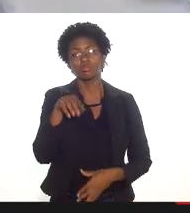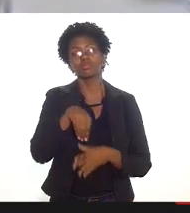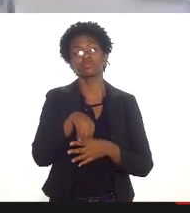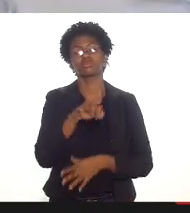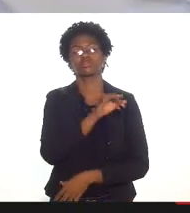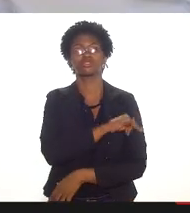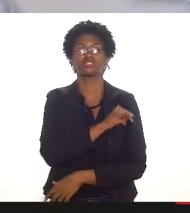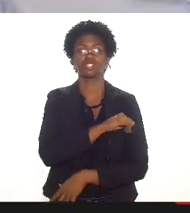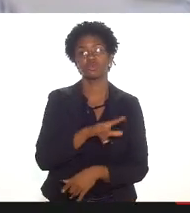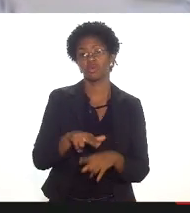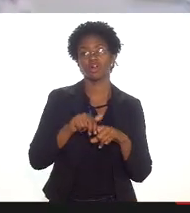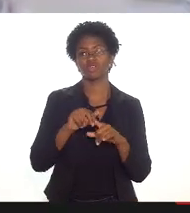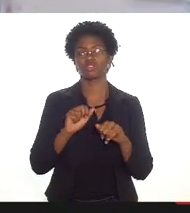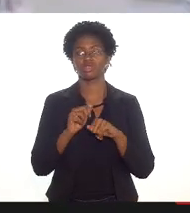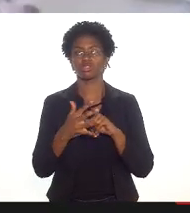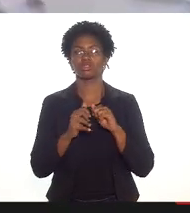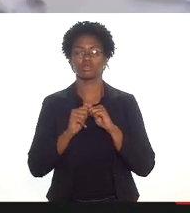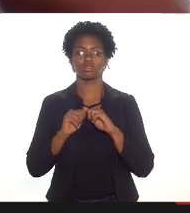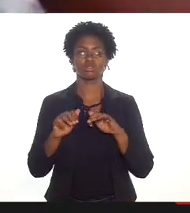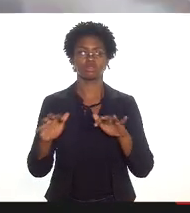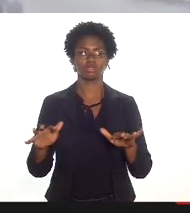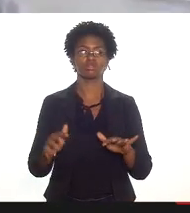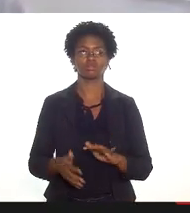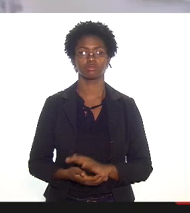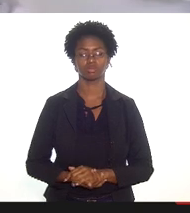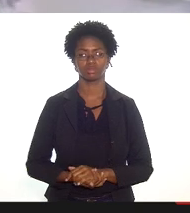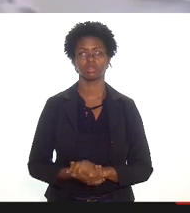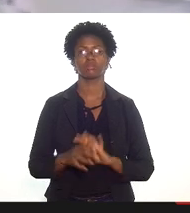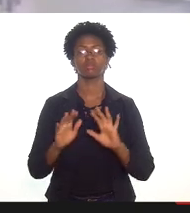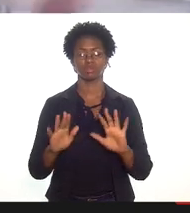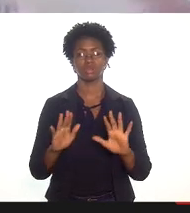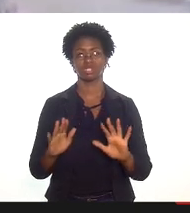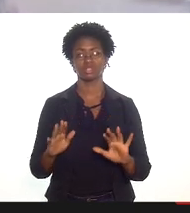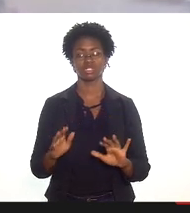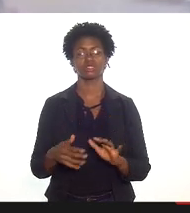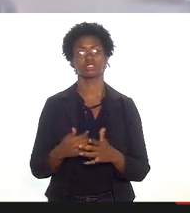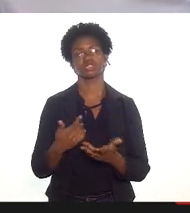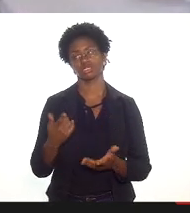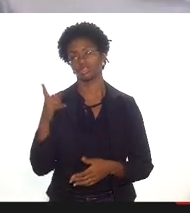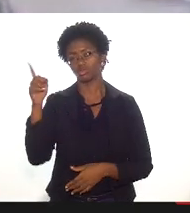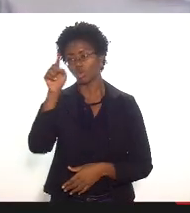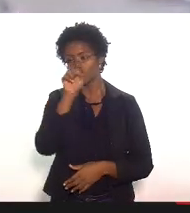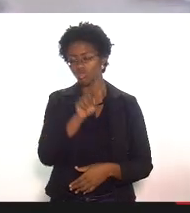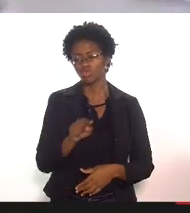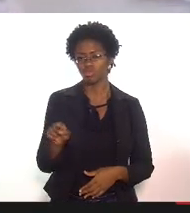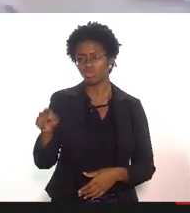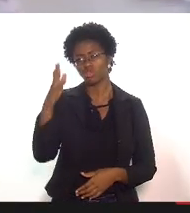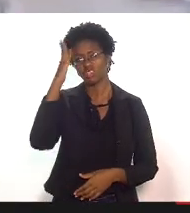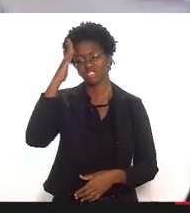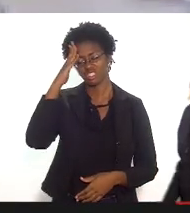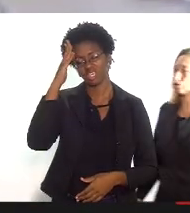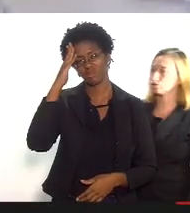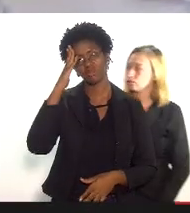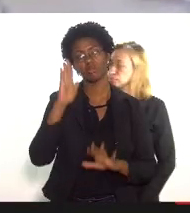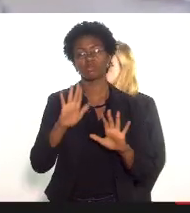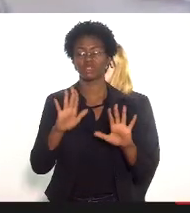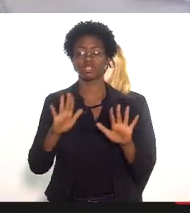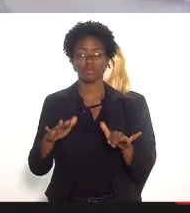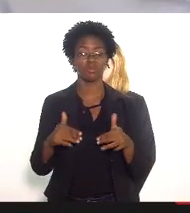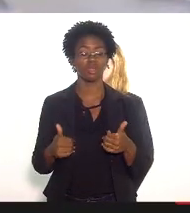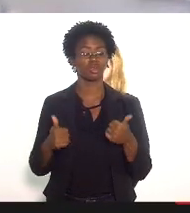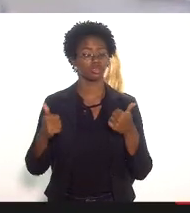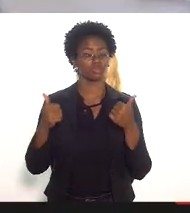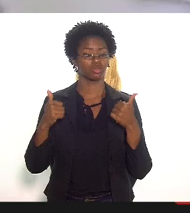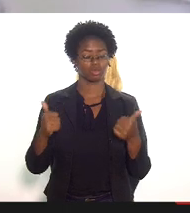questão da pandemia. Claro que o governo federal sabia, claro que o governo estadual também sabia, mas é muito melhor, né,